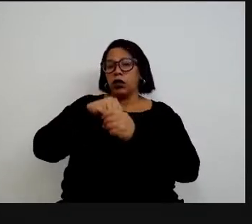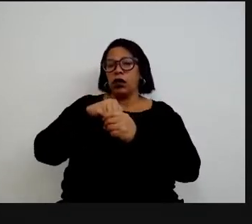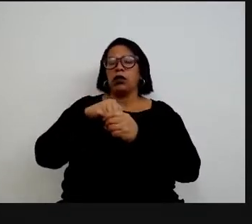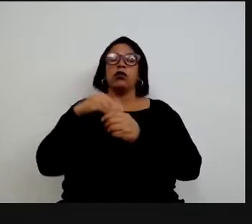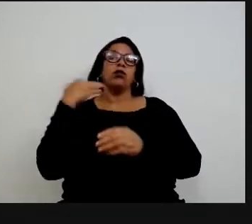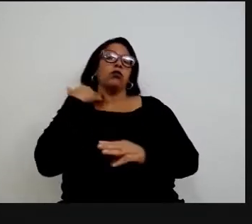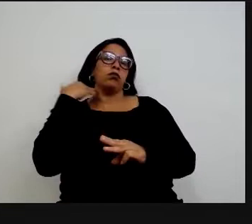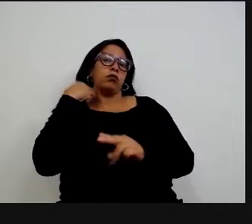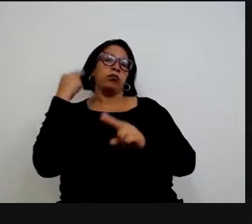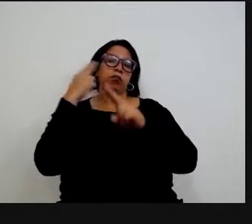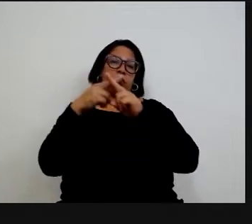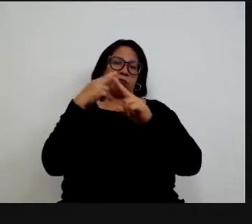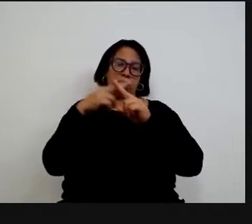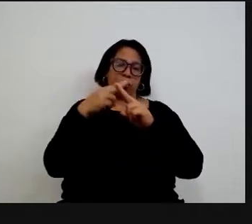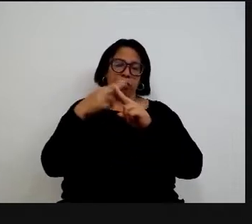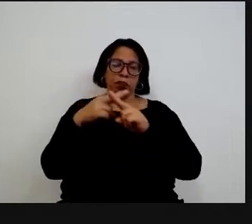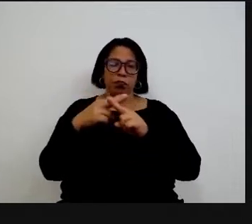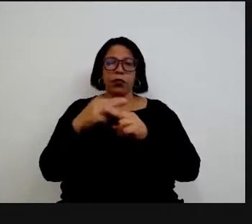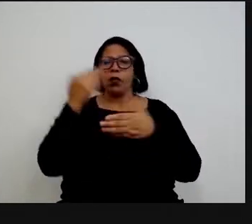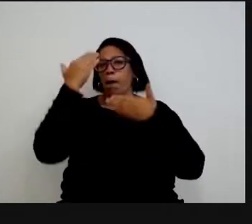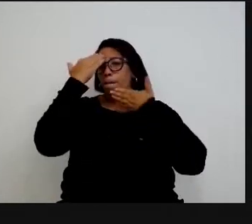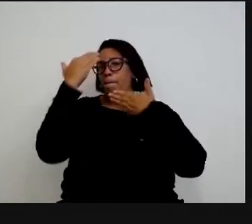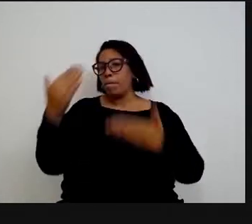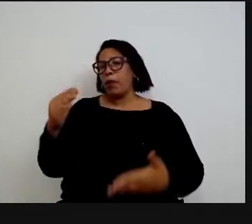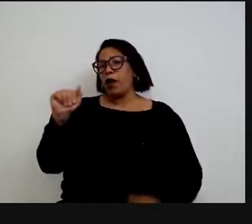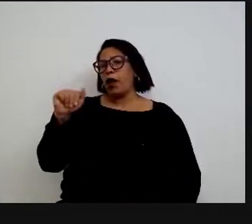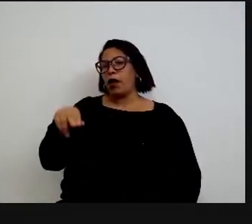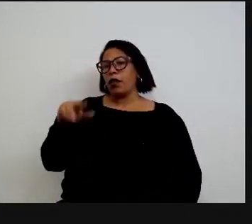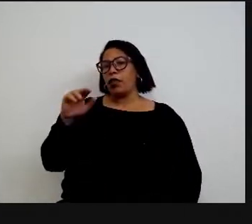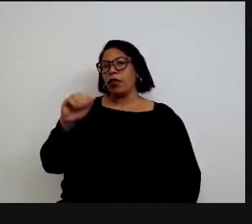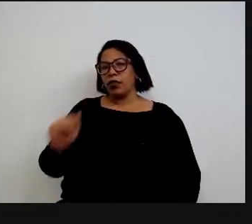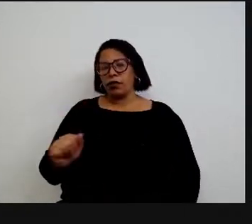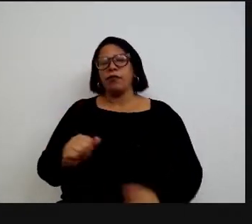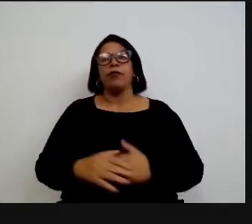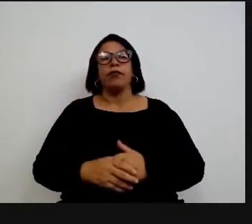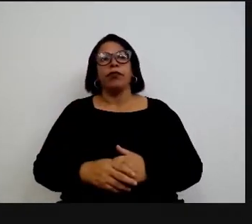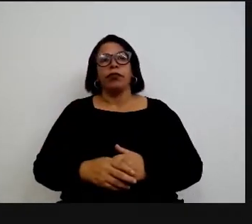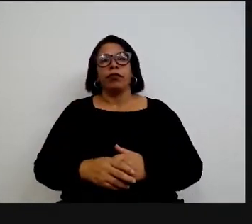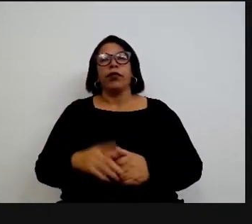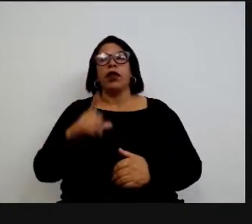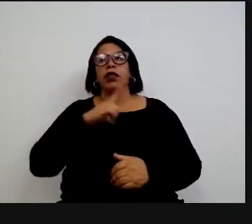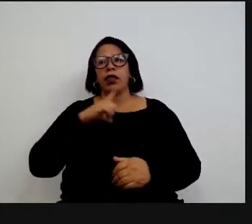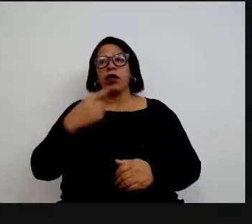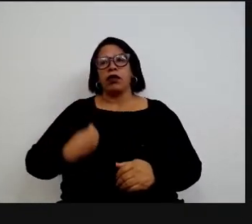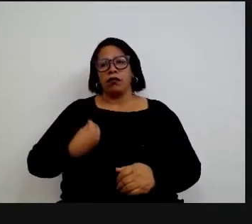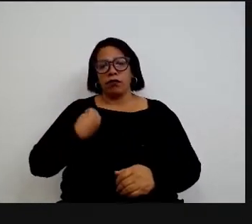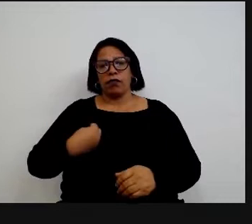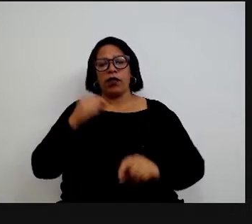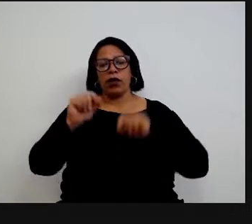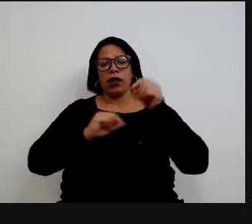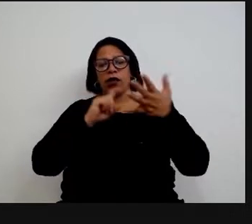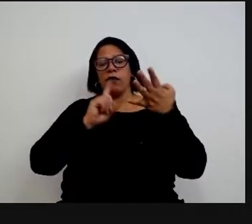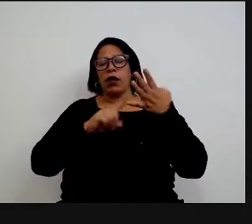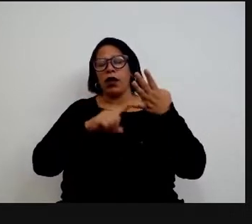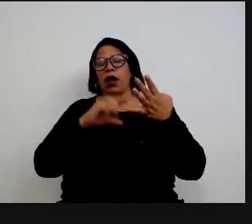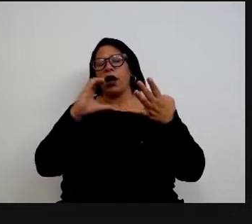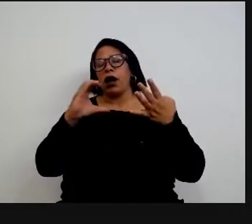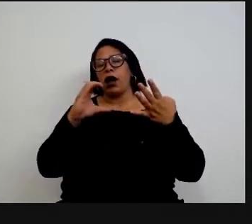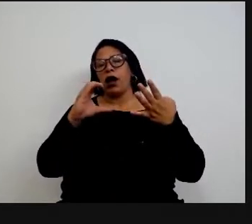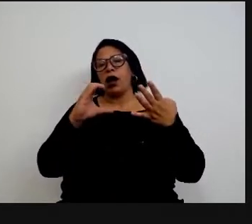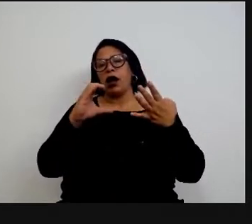Econômica Federal. Obrigado, Ana. E nós temos aqui também o Cláudio